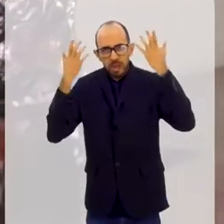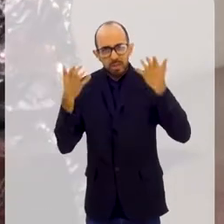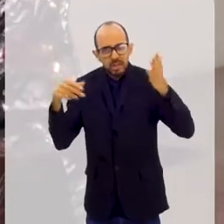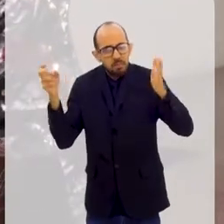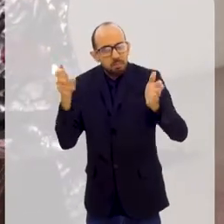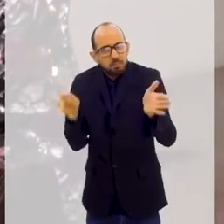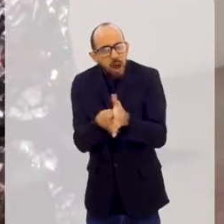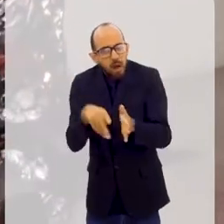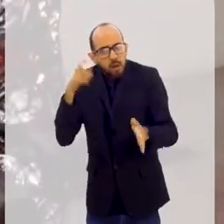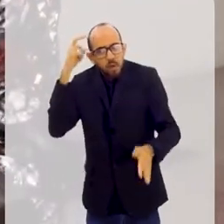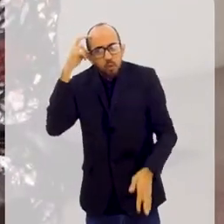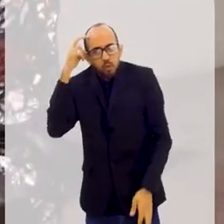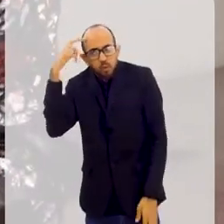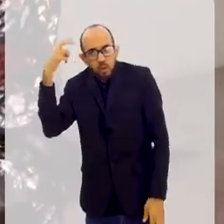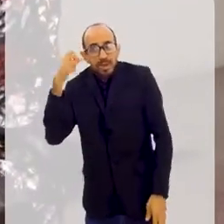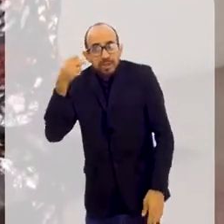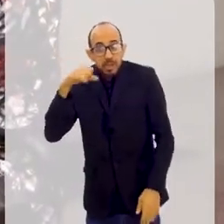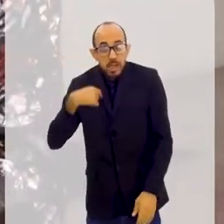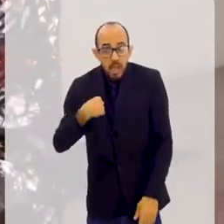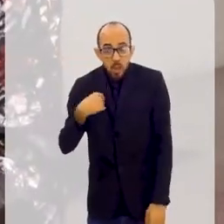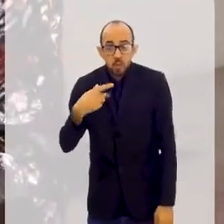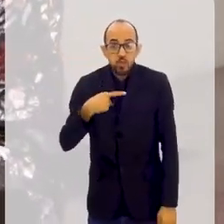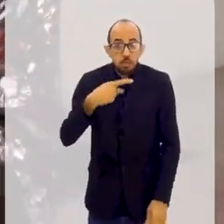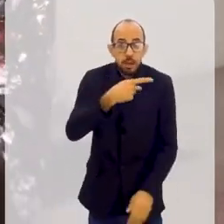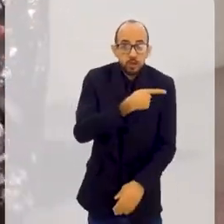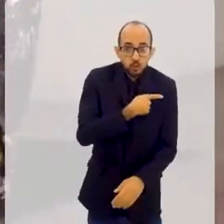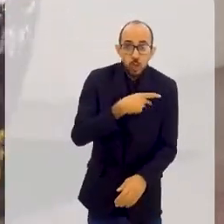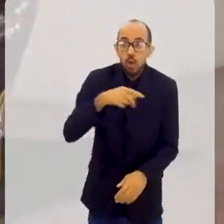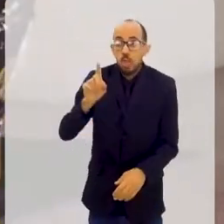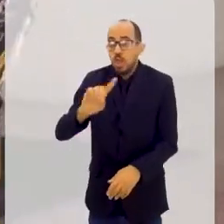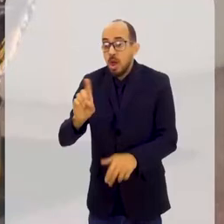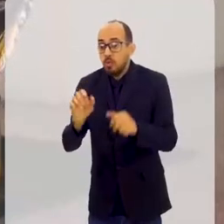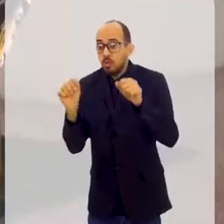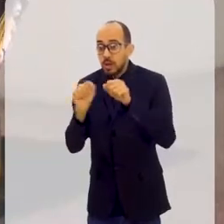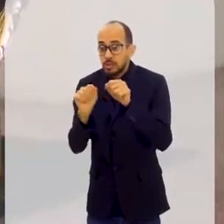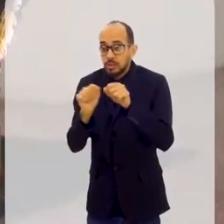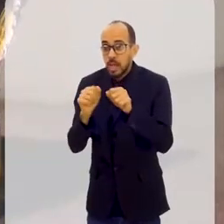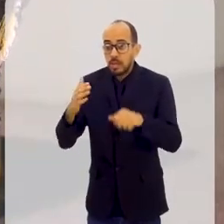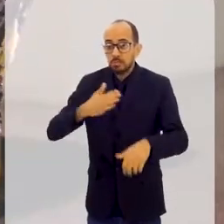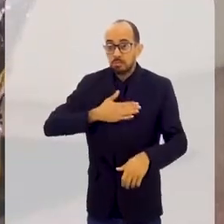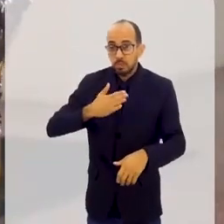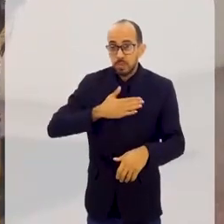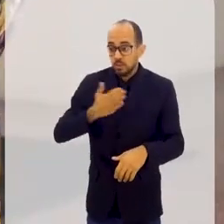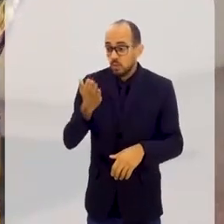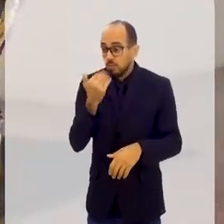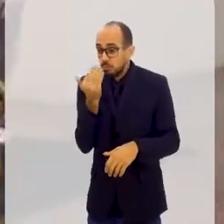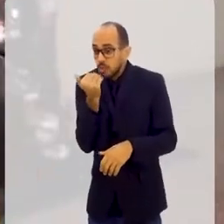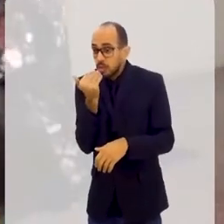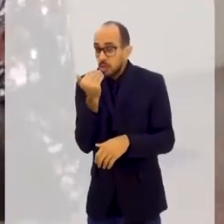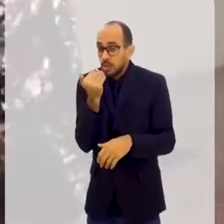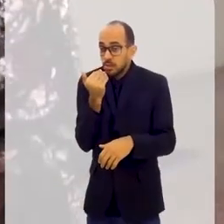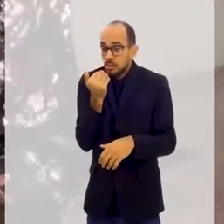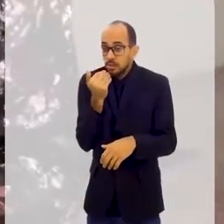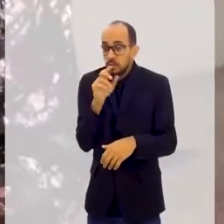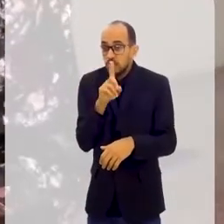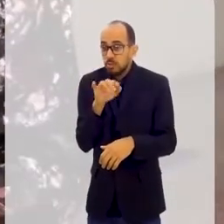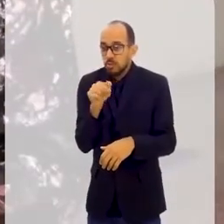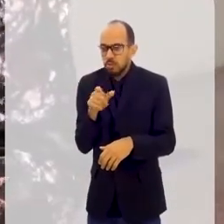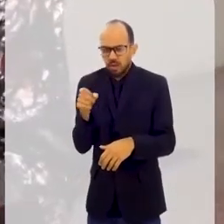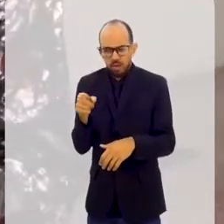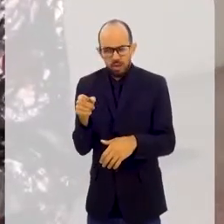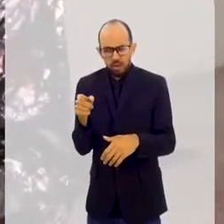é fila é minha cultura então se eu que sou pastor não fazer minhas obviamente entender isso aí o dia que me vê com